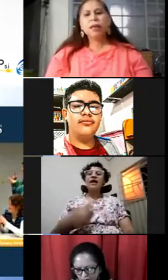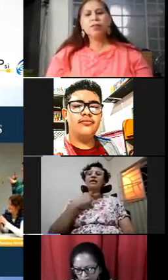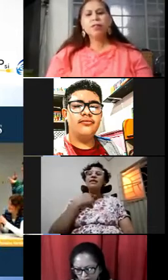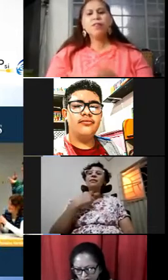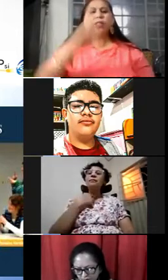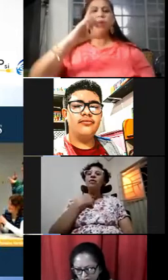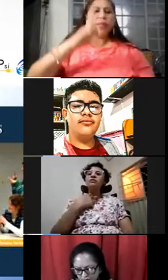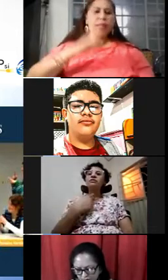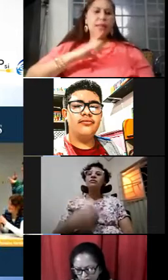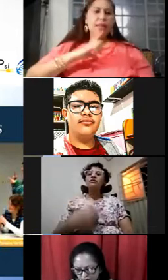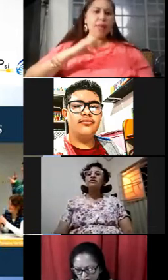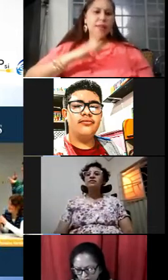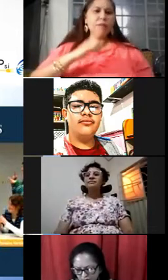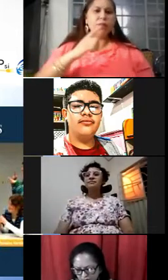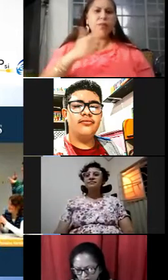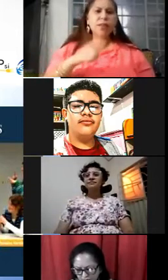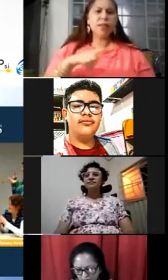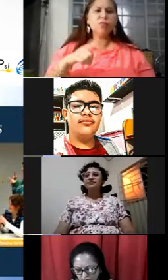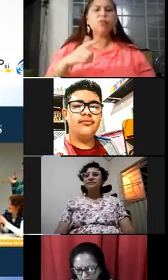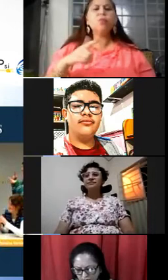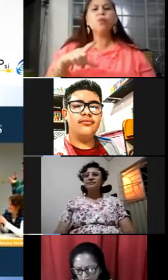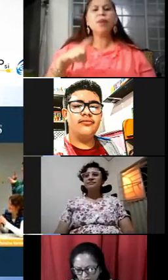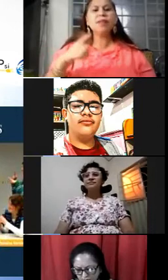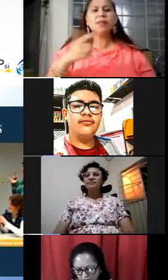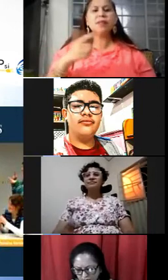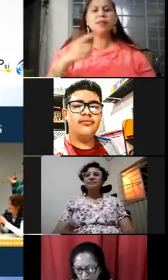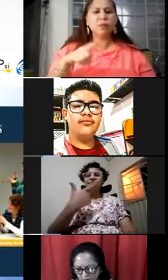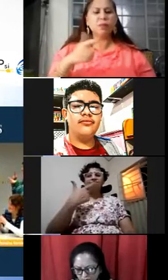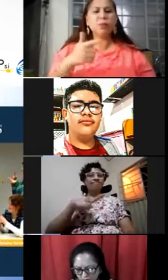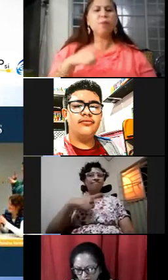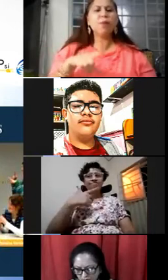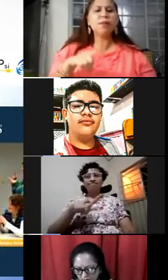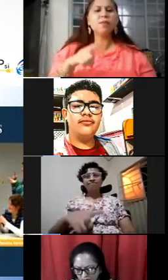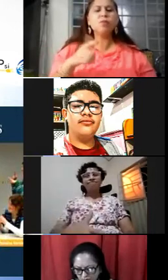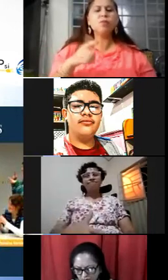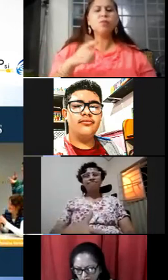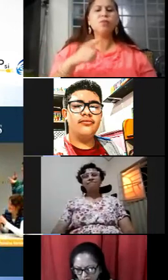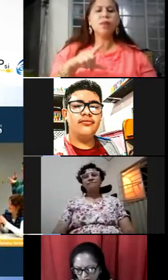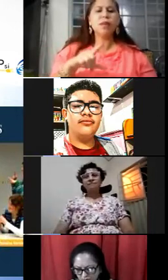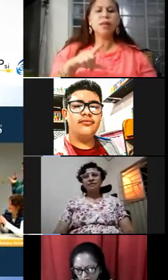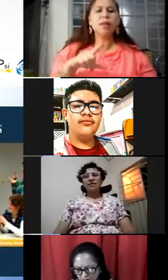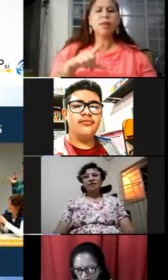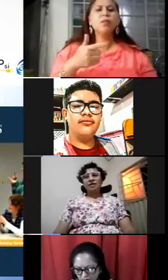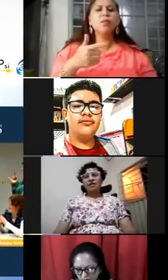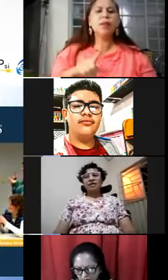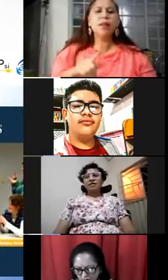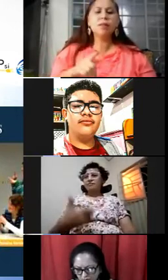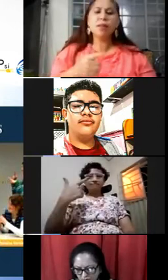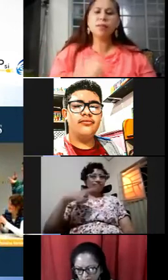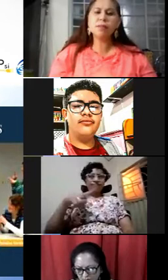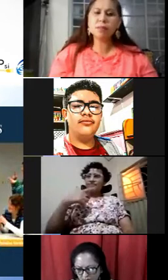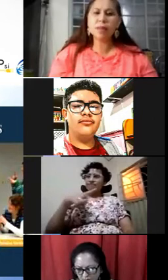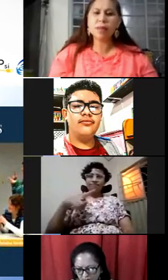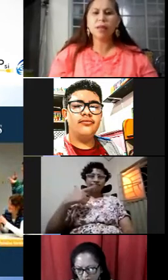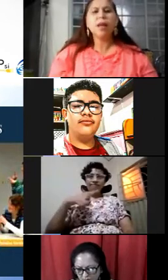E você veja, o ter e o não ter, eles foram um pouco parecidos, mudou apenas o movimento, né? E o ponto de